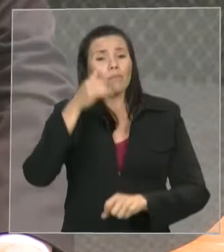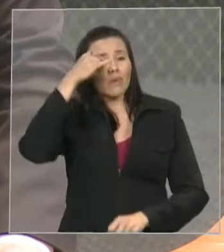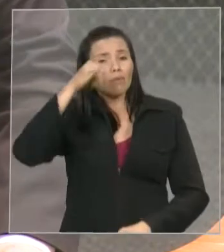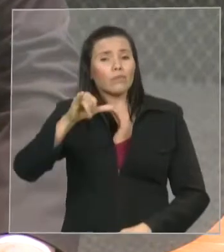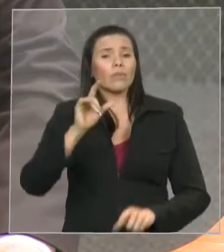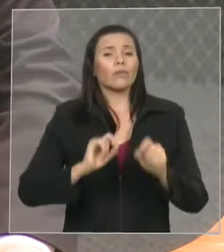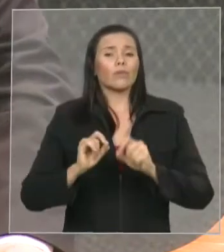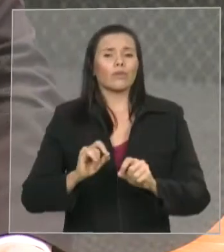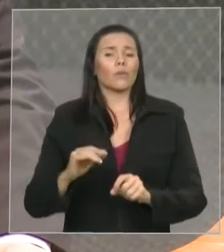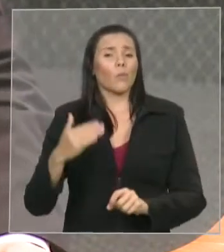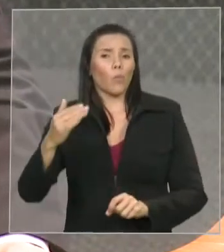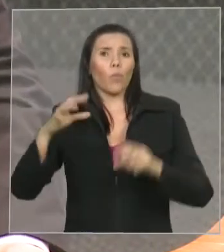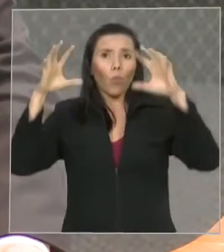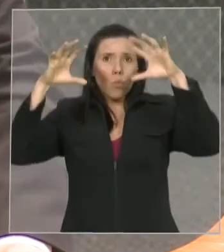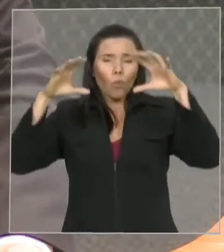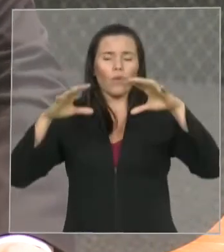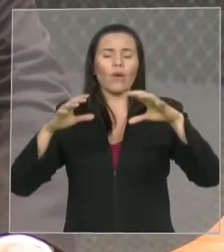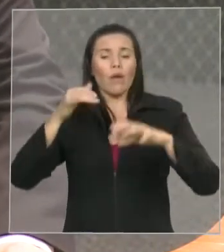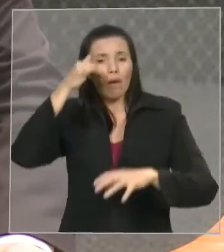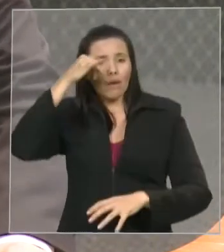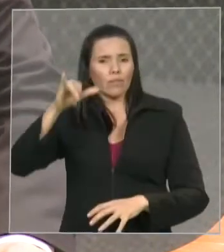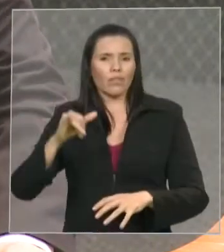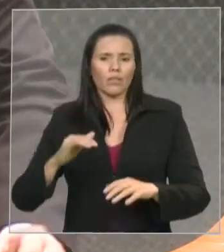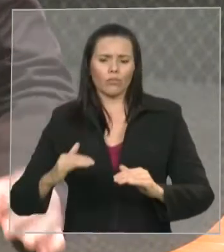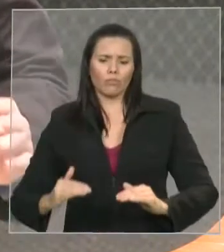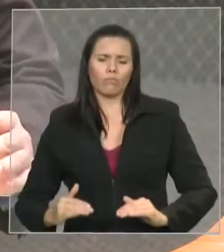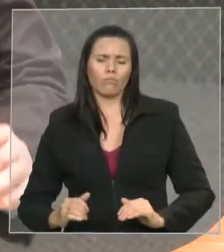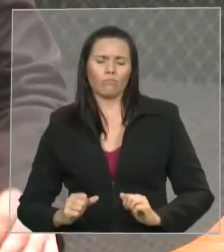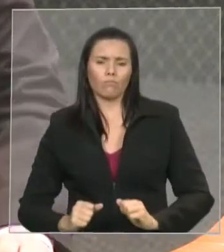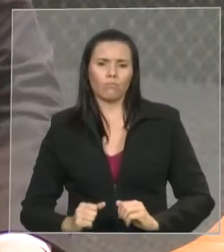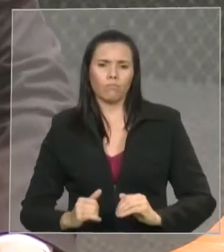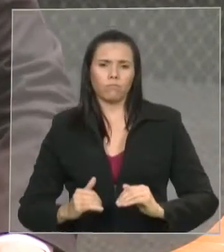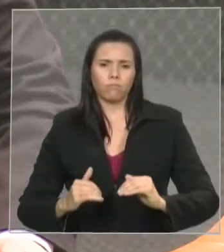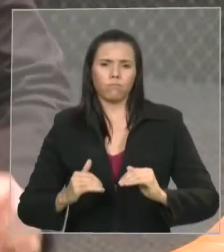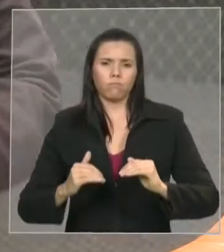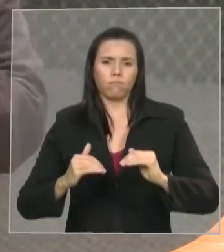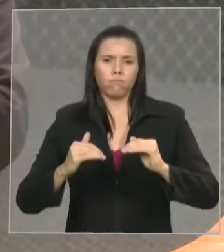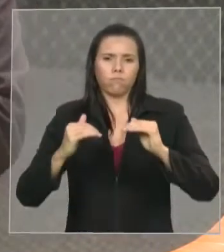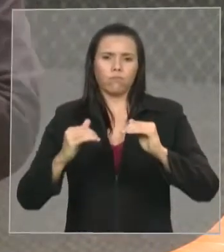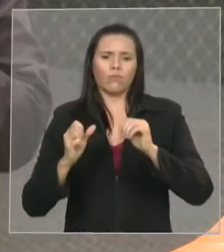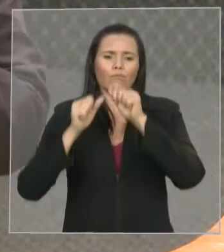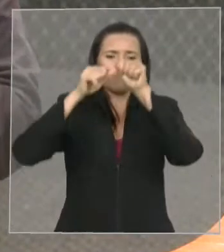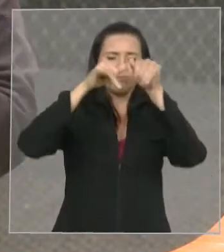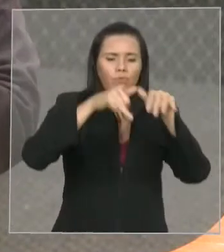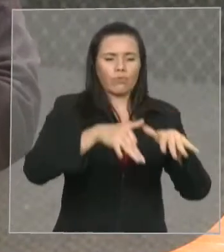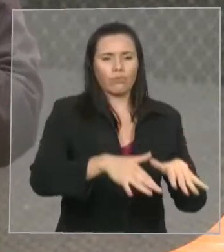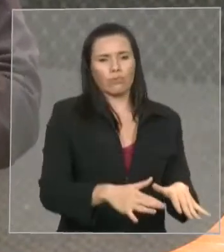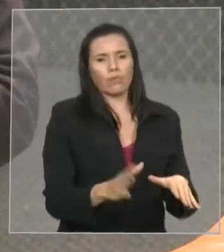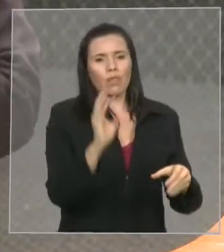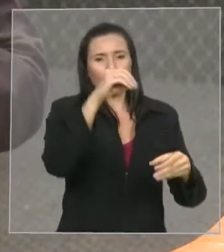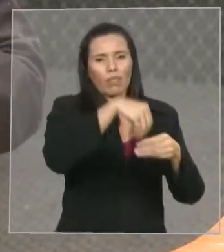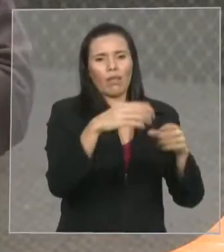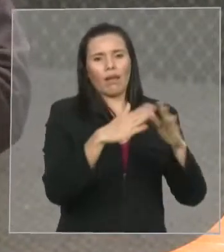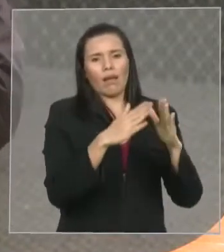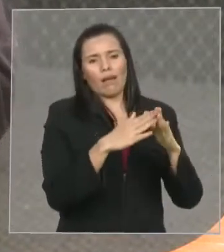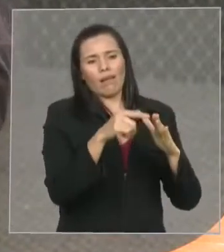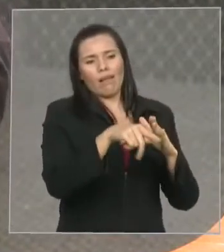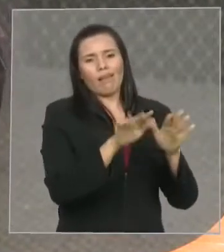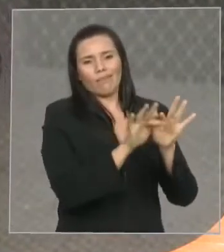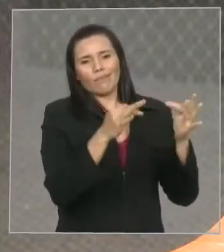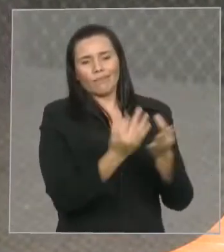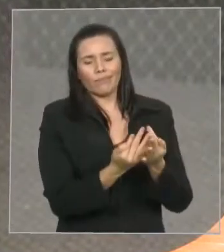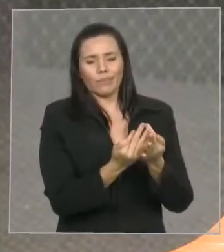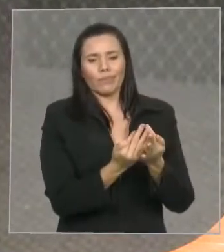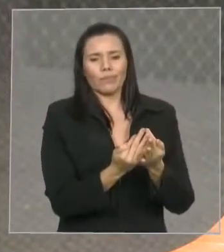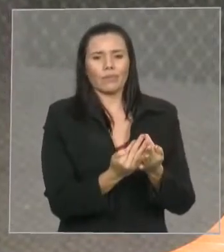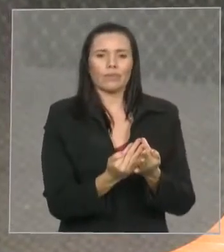muito importante. Tivemos também com o encarregado da empresa, que faz a conserva de todas aquelas estradas, deputado